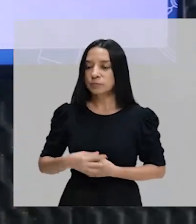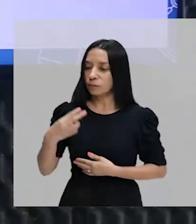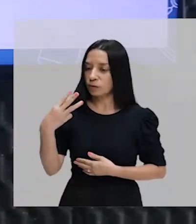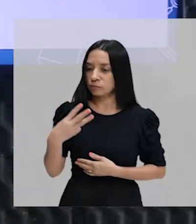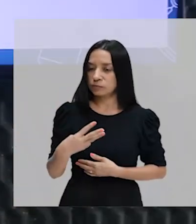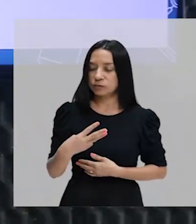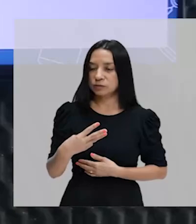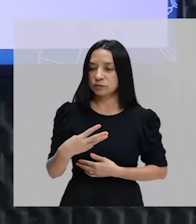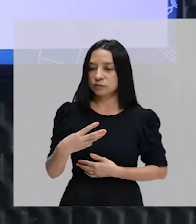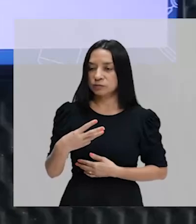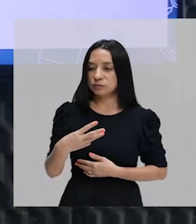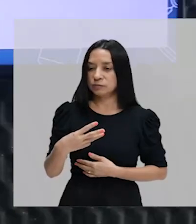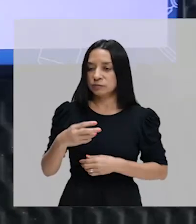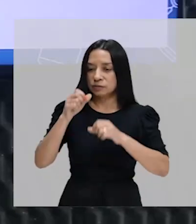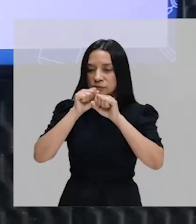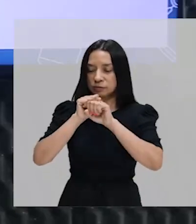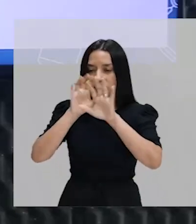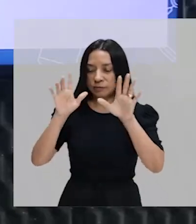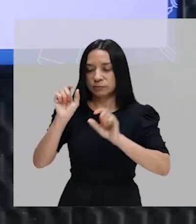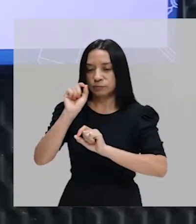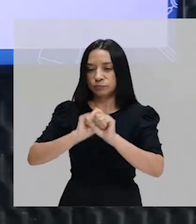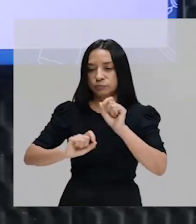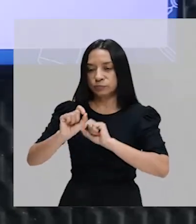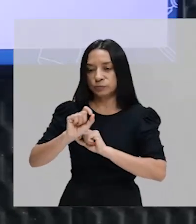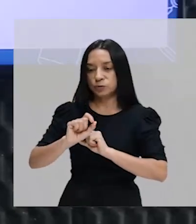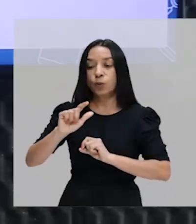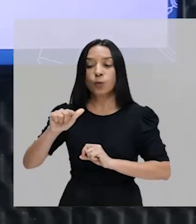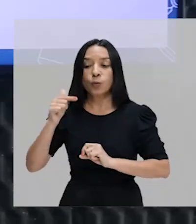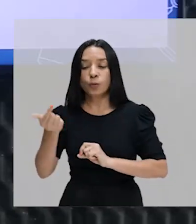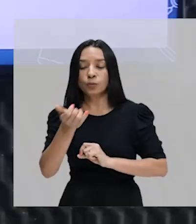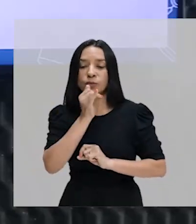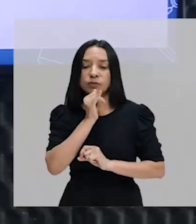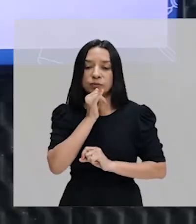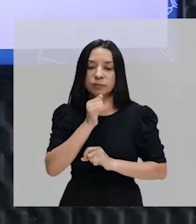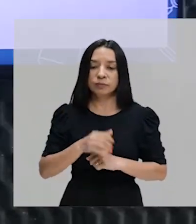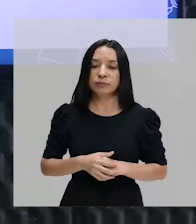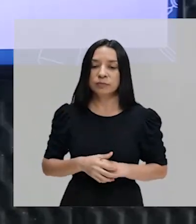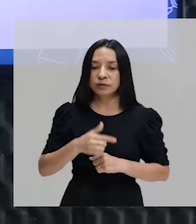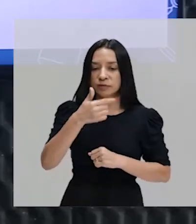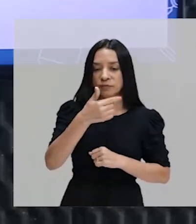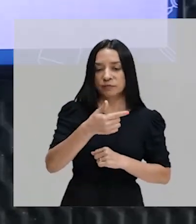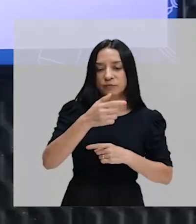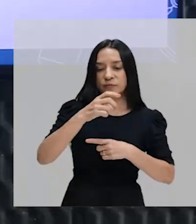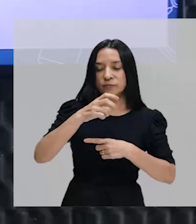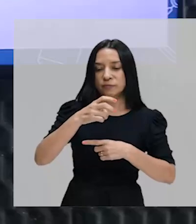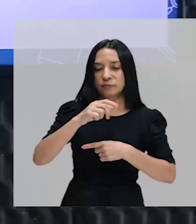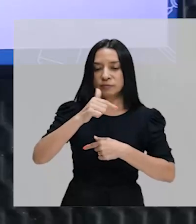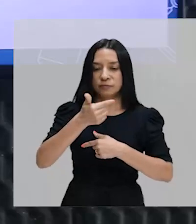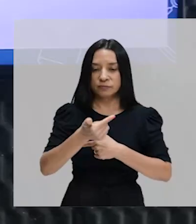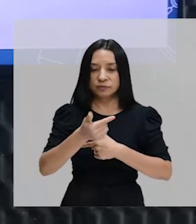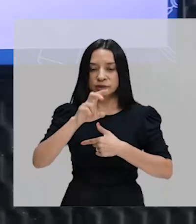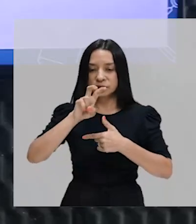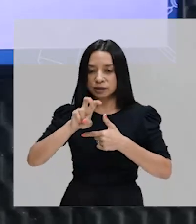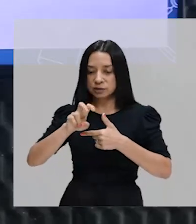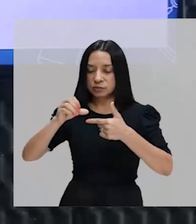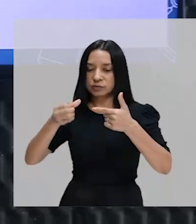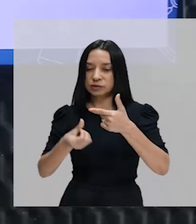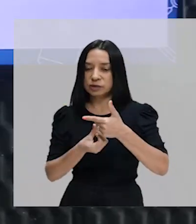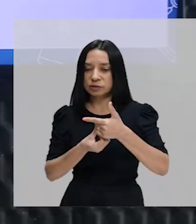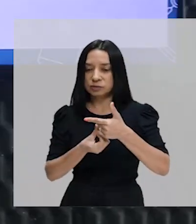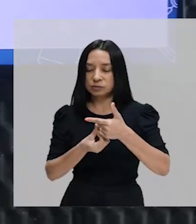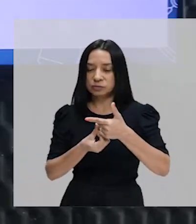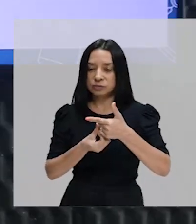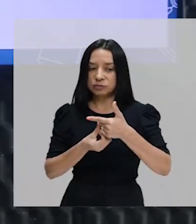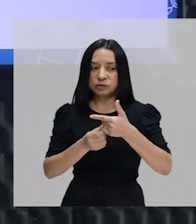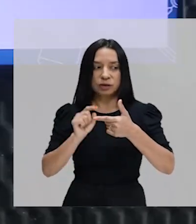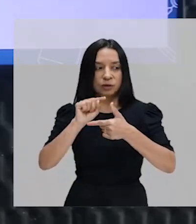o 3. E aqui, ó, tá claro isso, tá? Vamos ver outro exemplo? 25 sextos. Nesse caso aqui, 25 sextos, ele